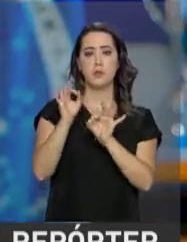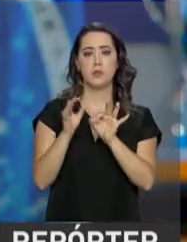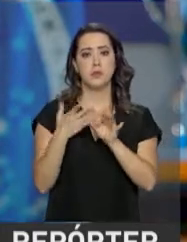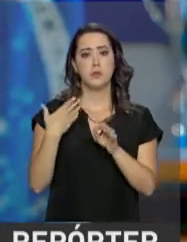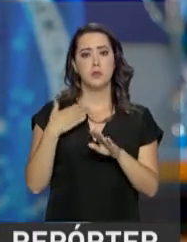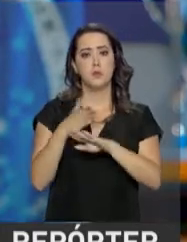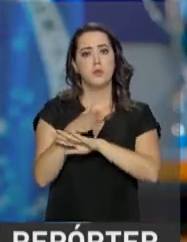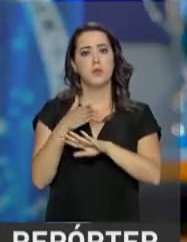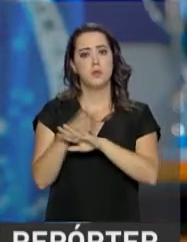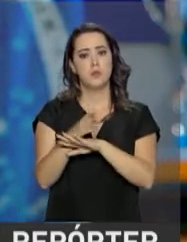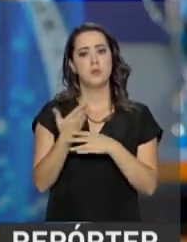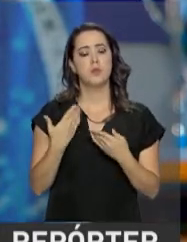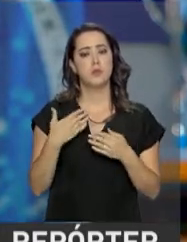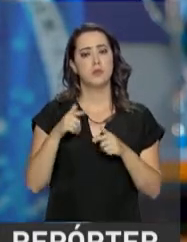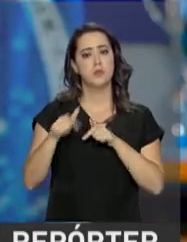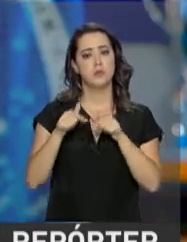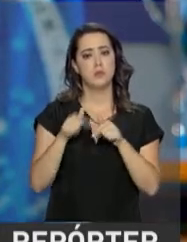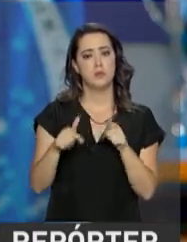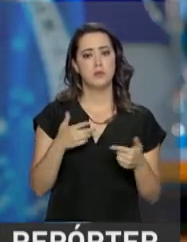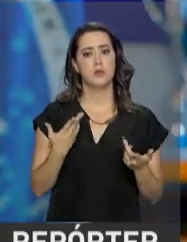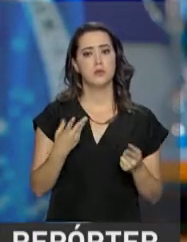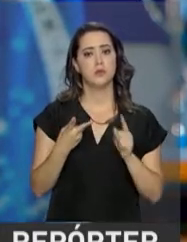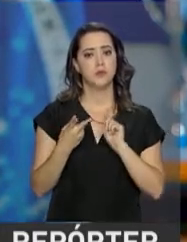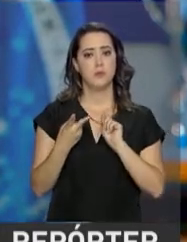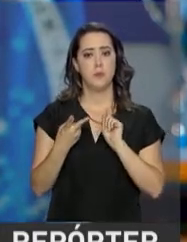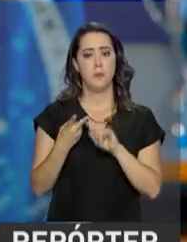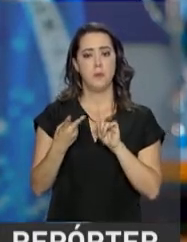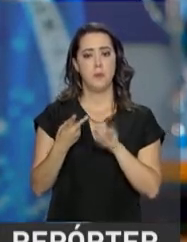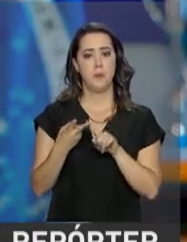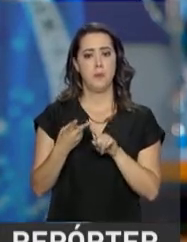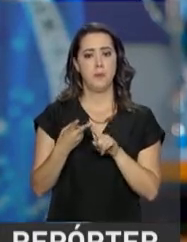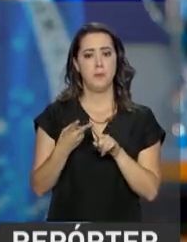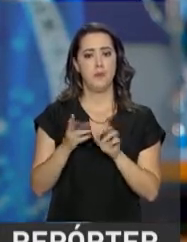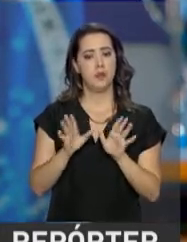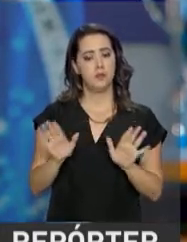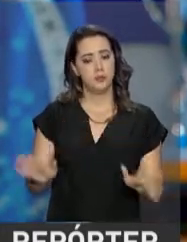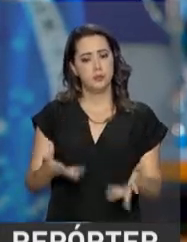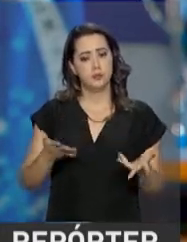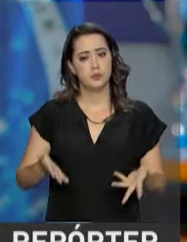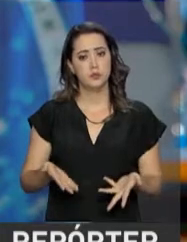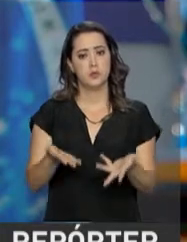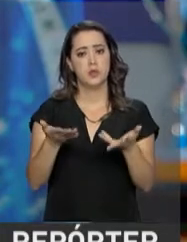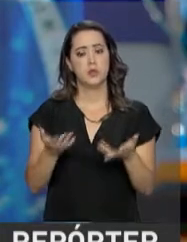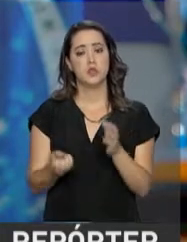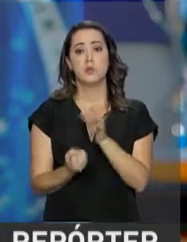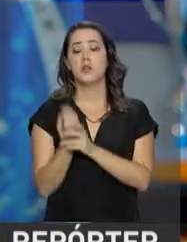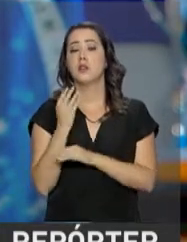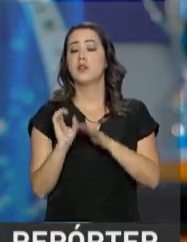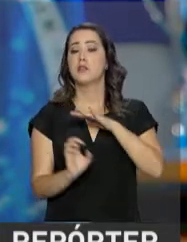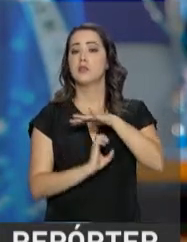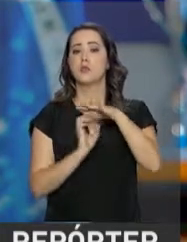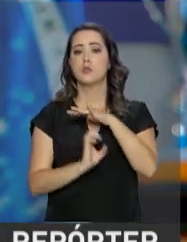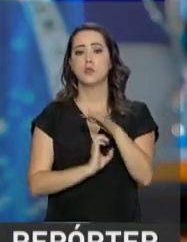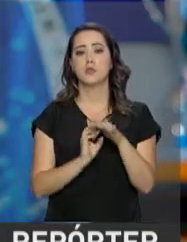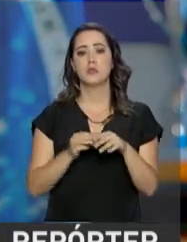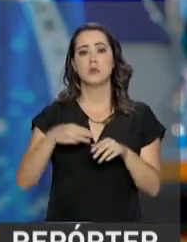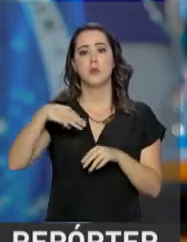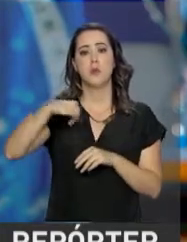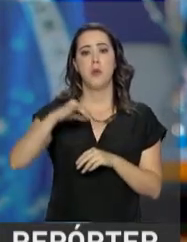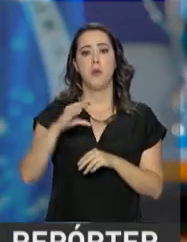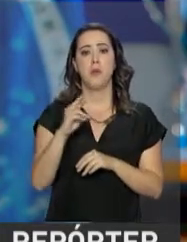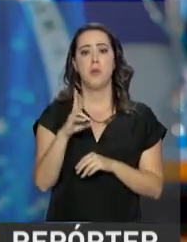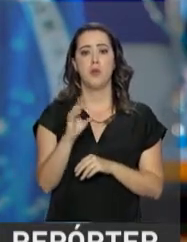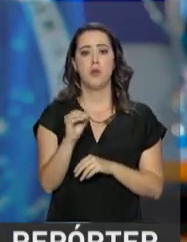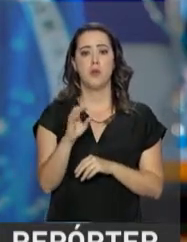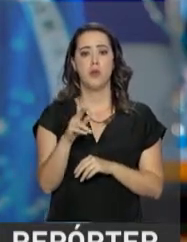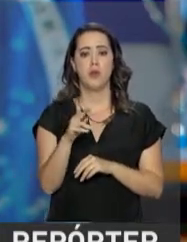para entrarem no mercado de trabalho. O segundo é o estímulo ao empreendedorismo. Através de microcrédito,